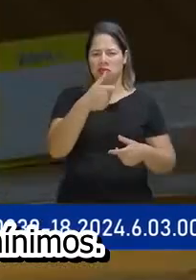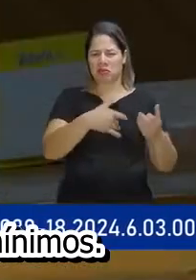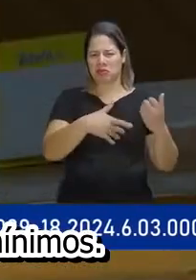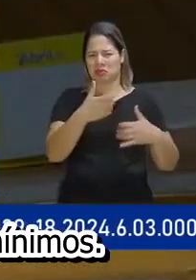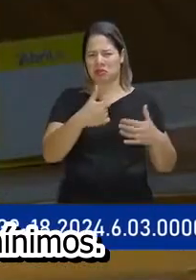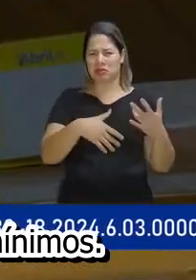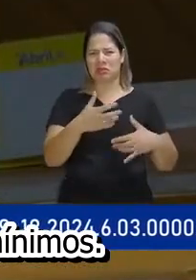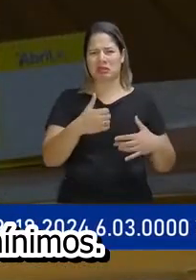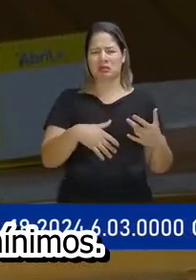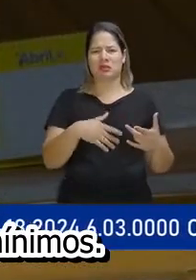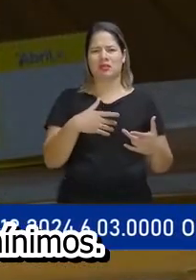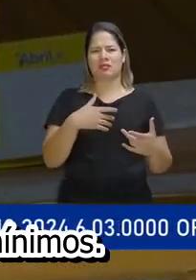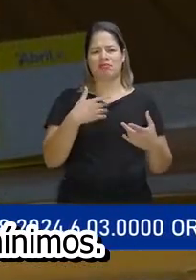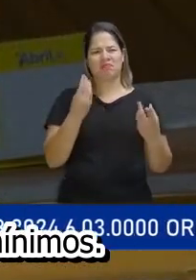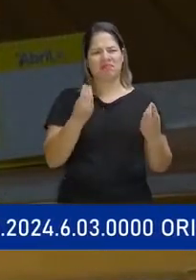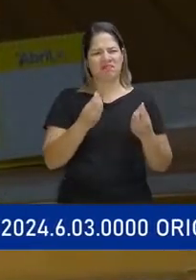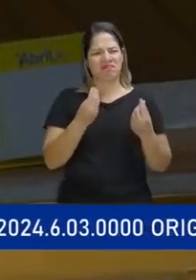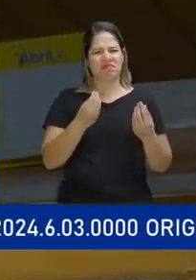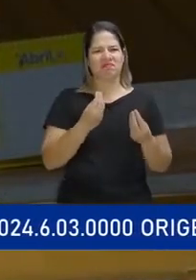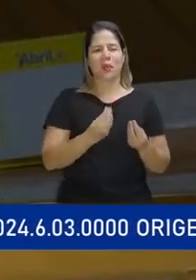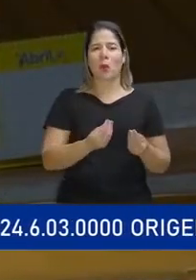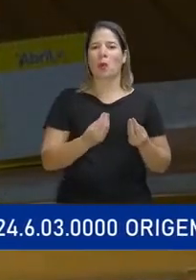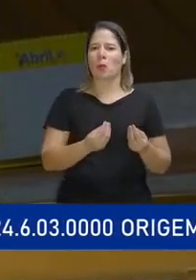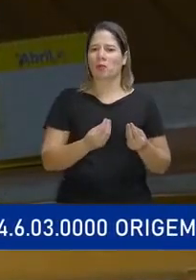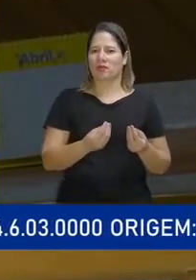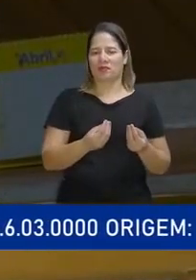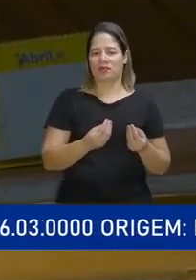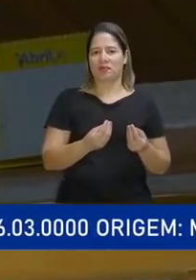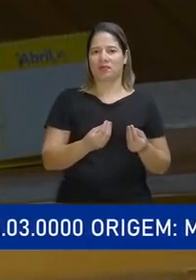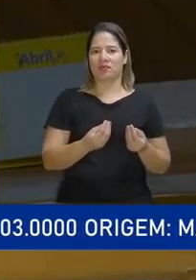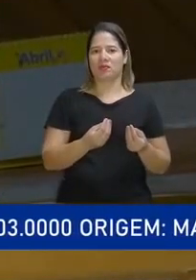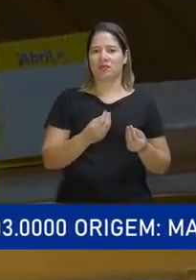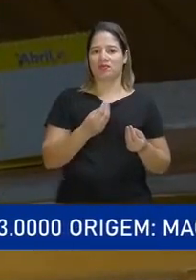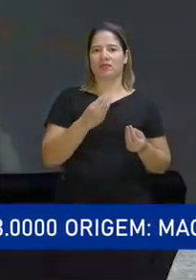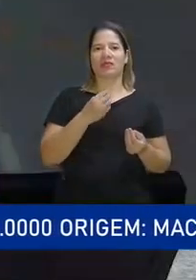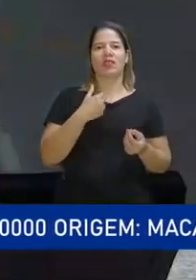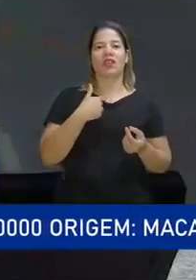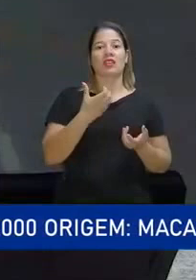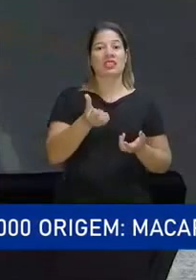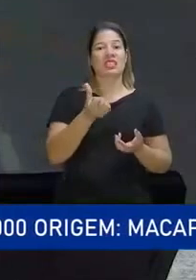aqui, me parece que justifica uma multa maior. Foco no juiz Paulo Madeira.